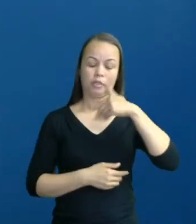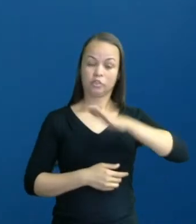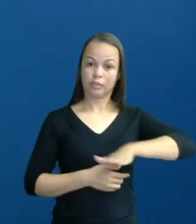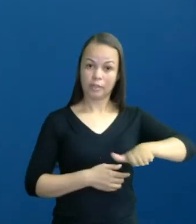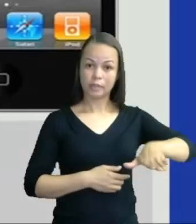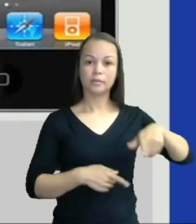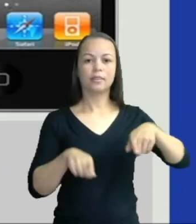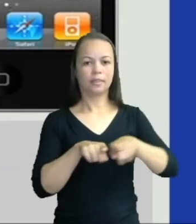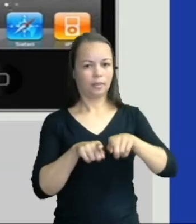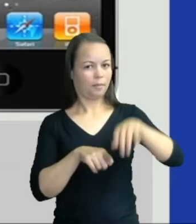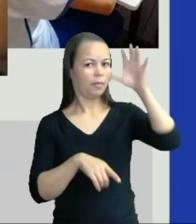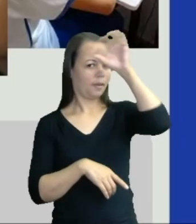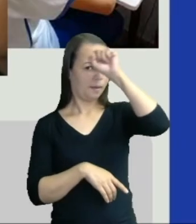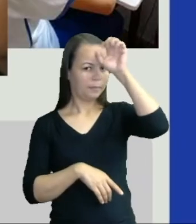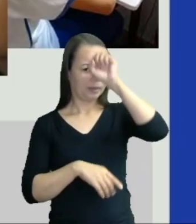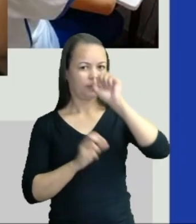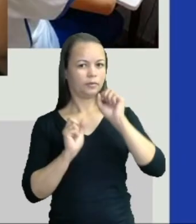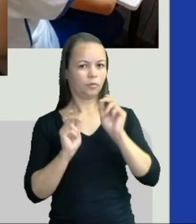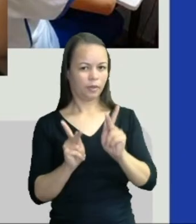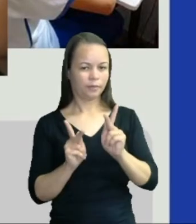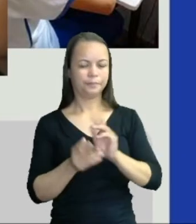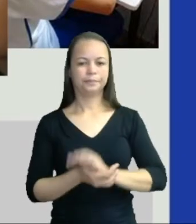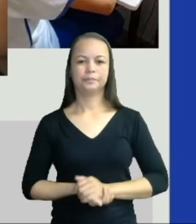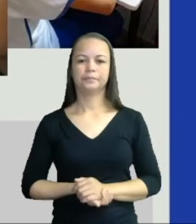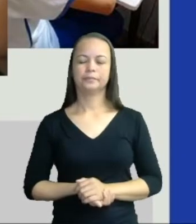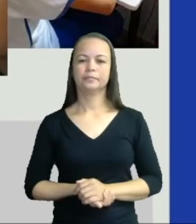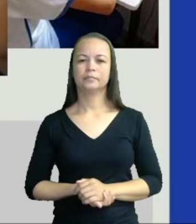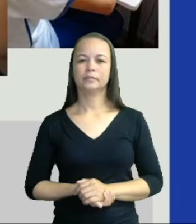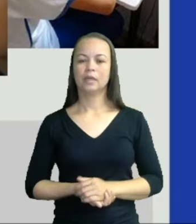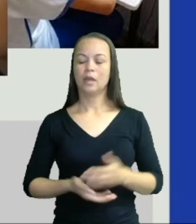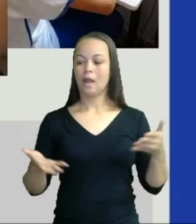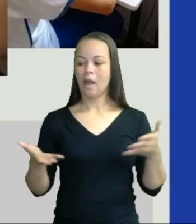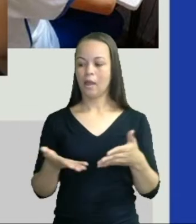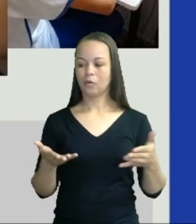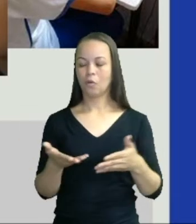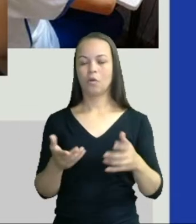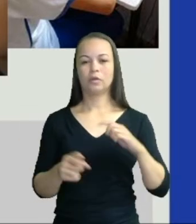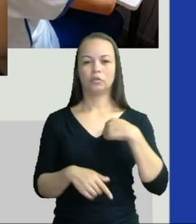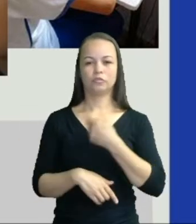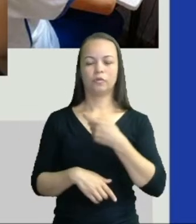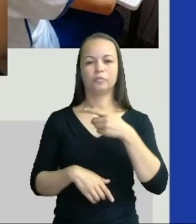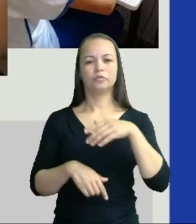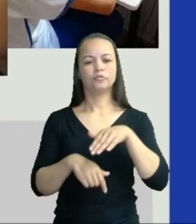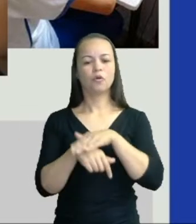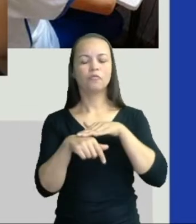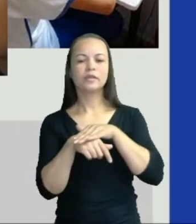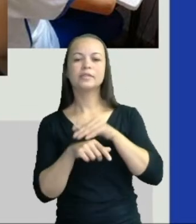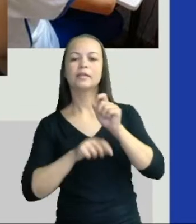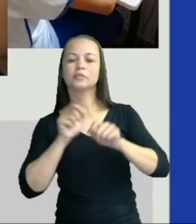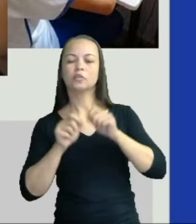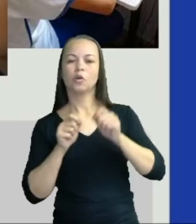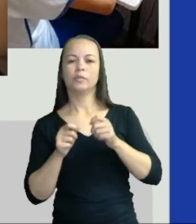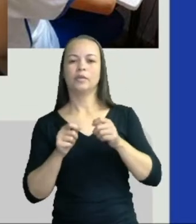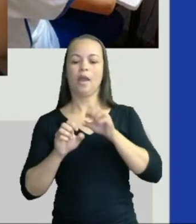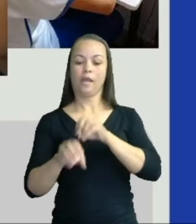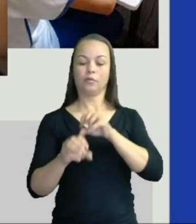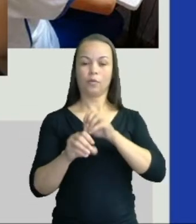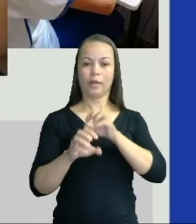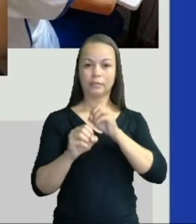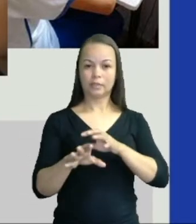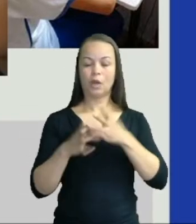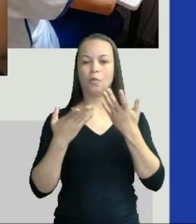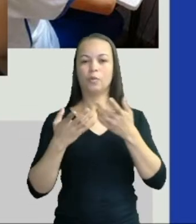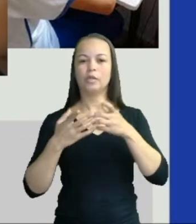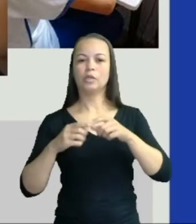se passa no celular. Tem a tecnologia que é excelente, sem dúvida. Mas também a gente tem que ter o cuidado de tempo,